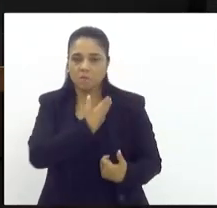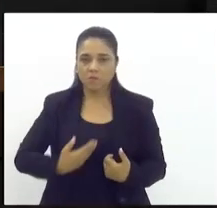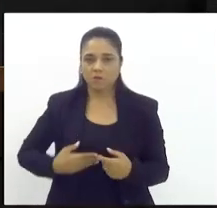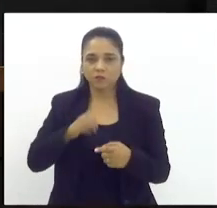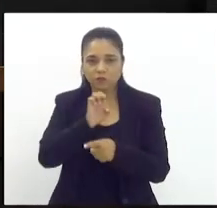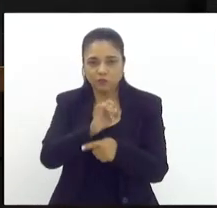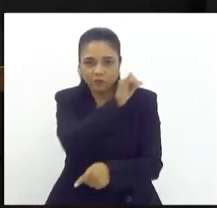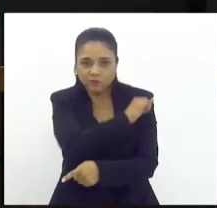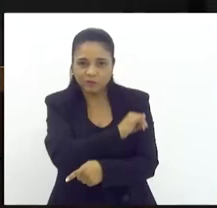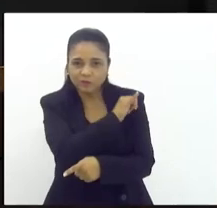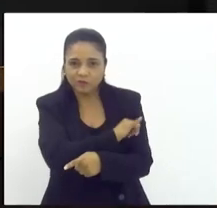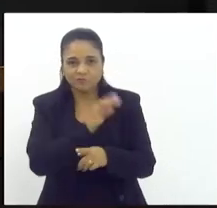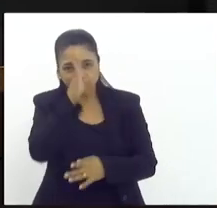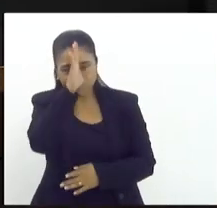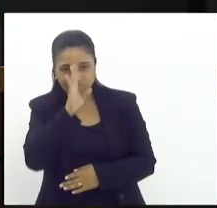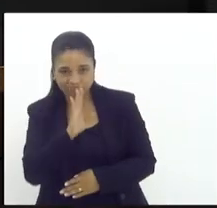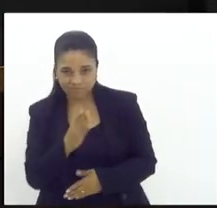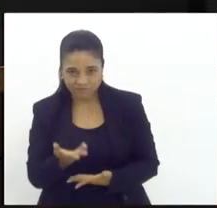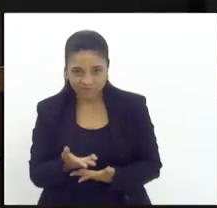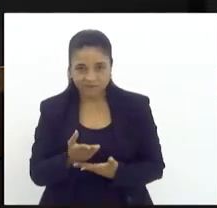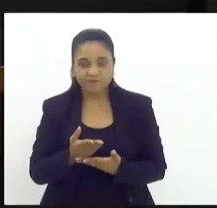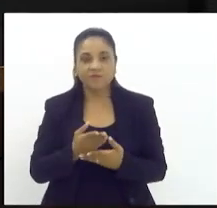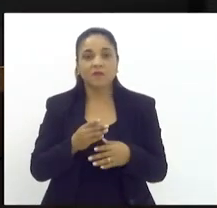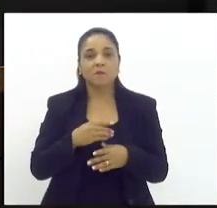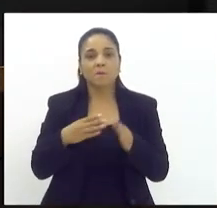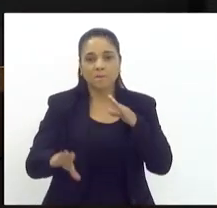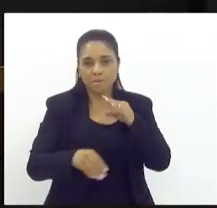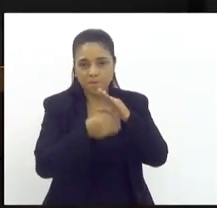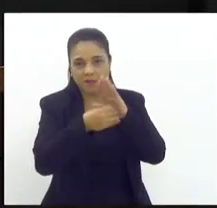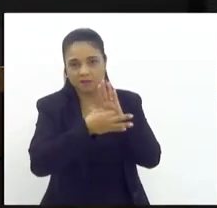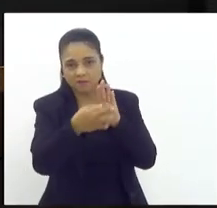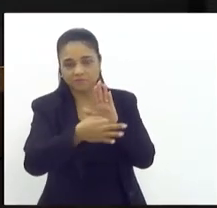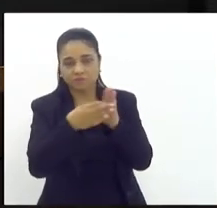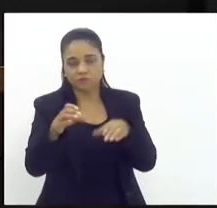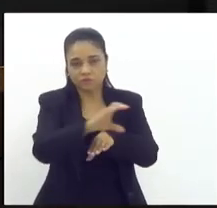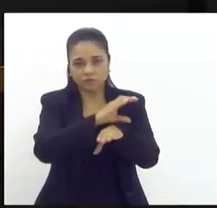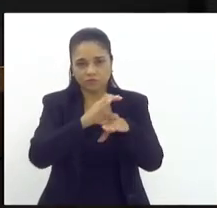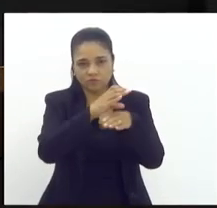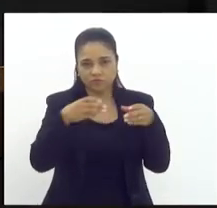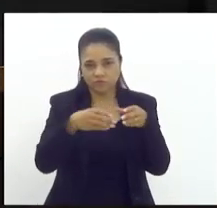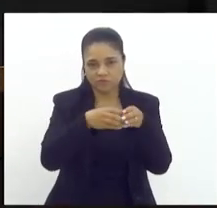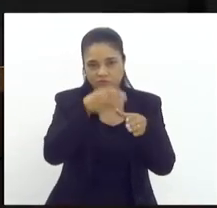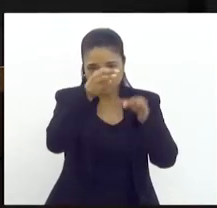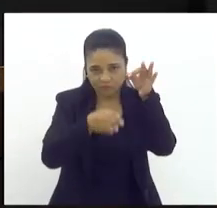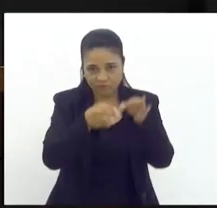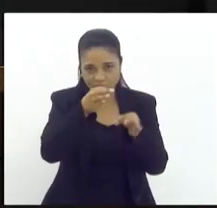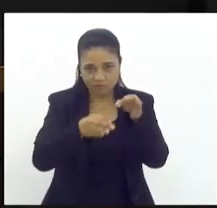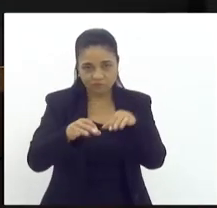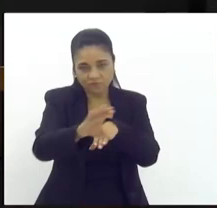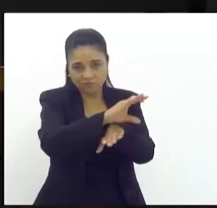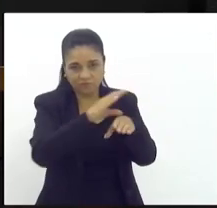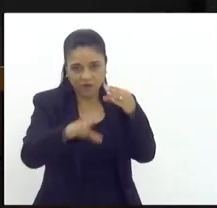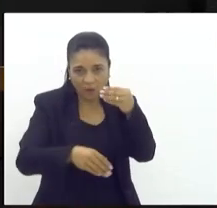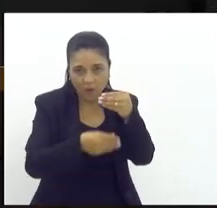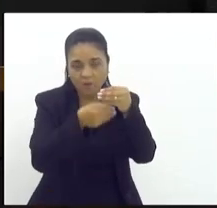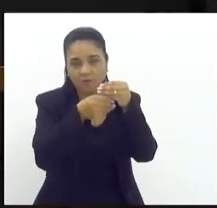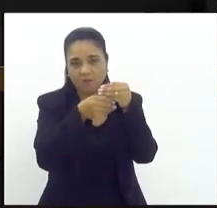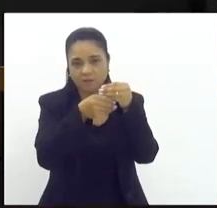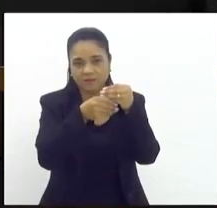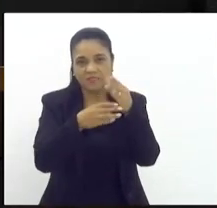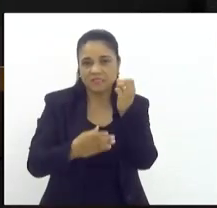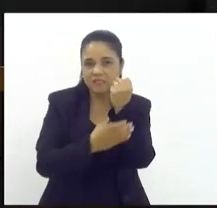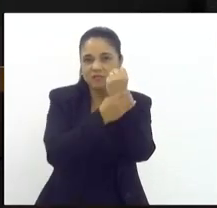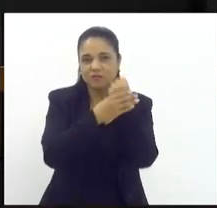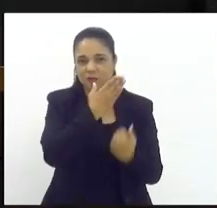de forma gratuita pareceres das comissões constituições de Justiça pela constitucionalidade com emendas de